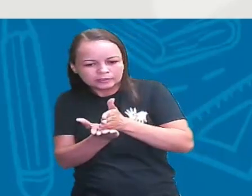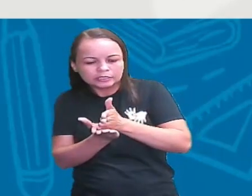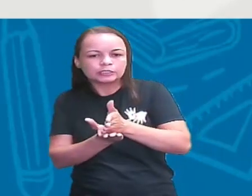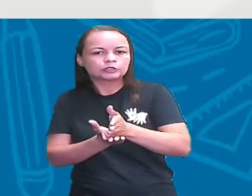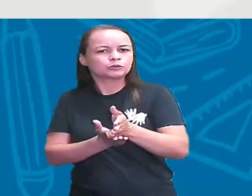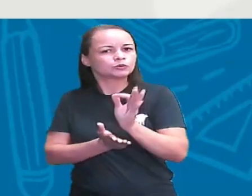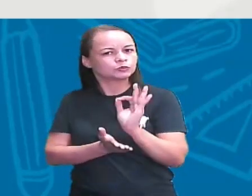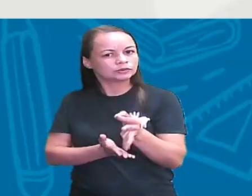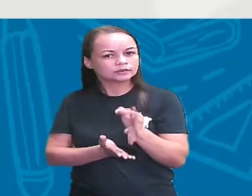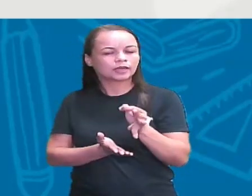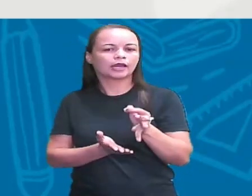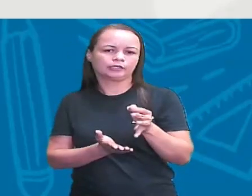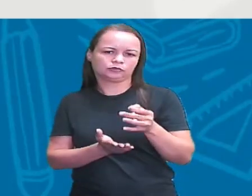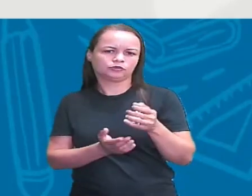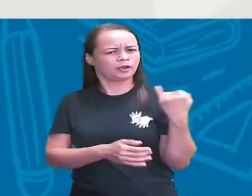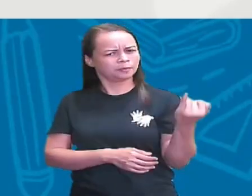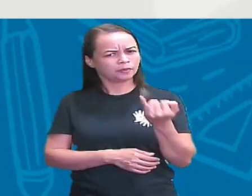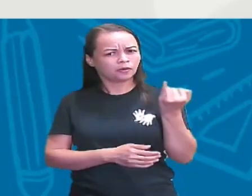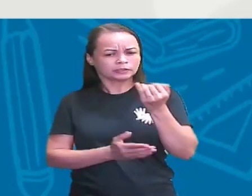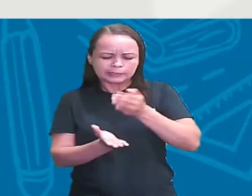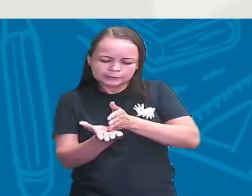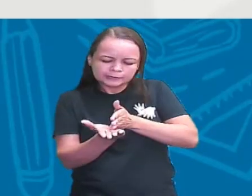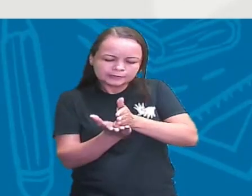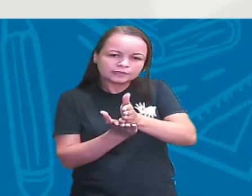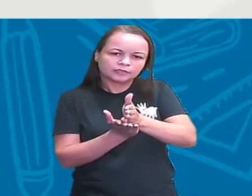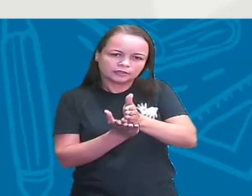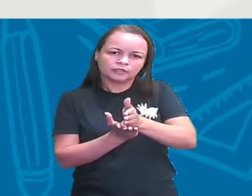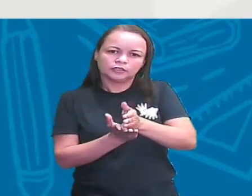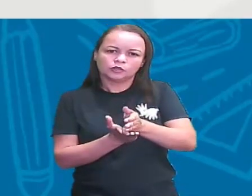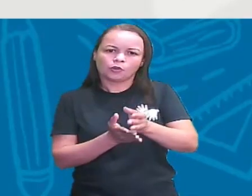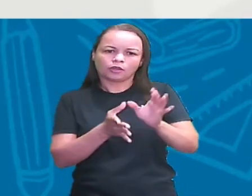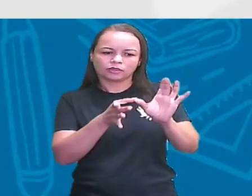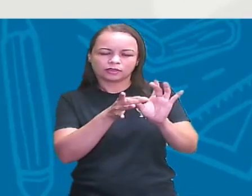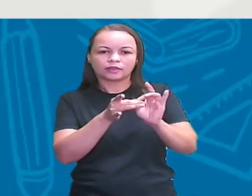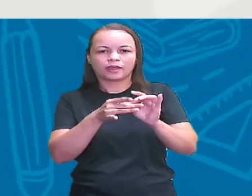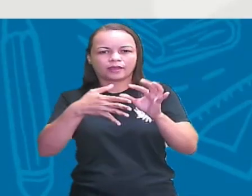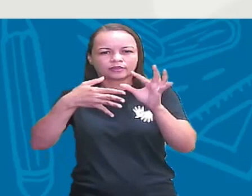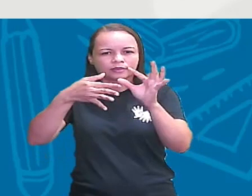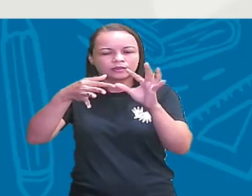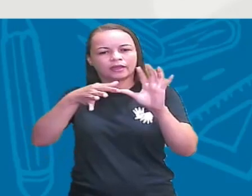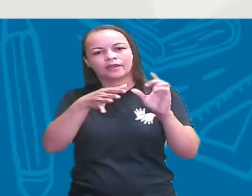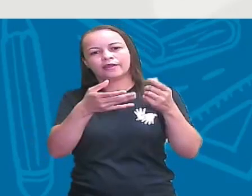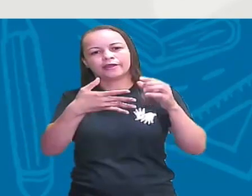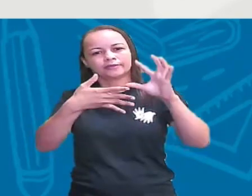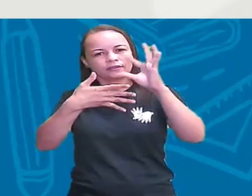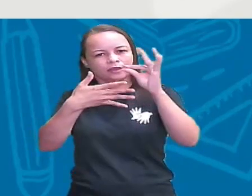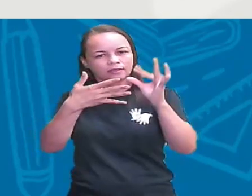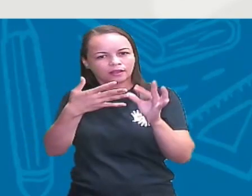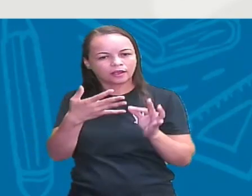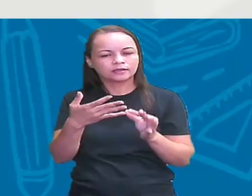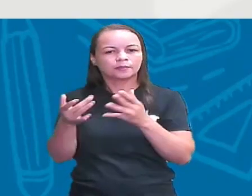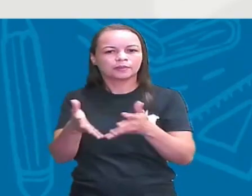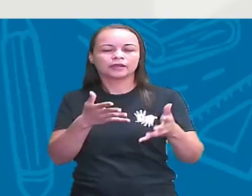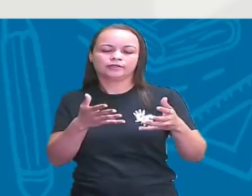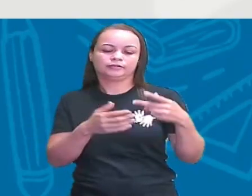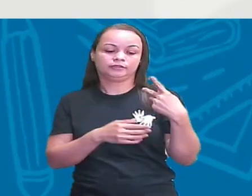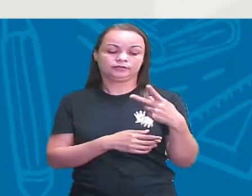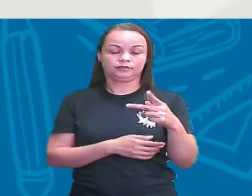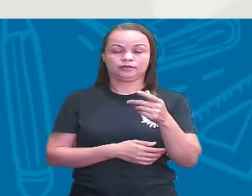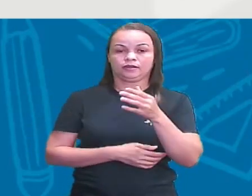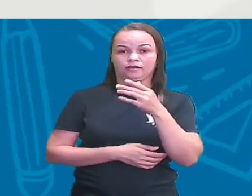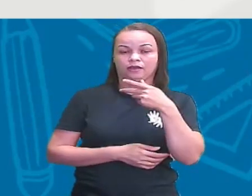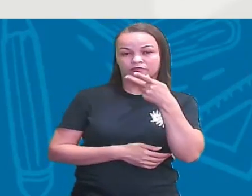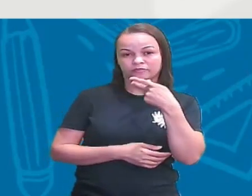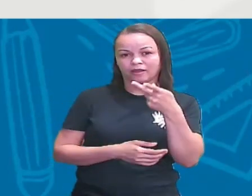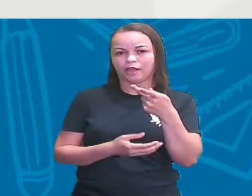estritamente. É importante que se siga aí detalhadamente essas regras. Além disso, a fala torna-se polida,